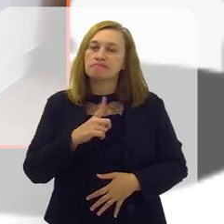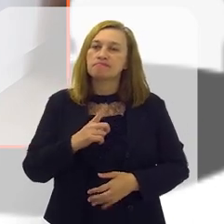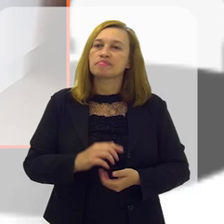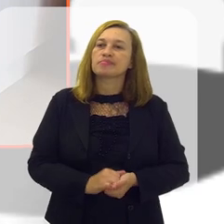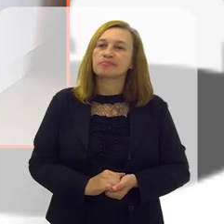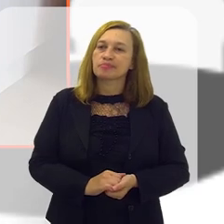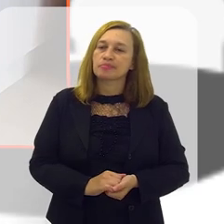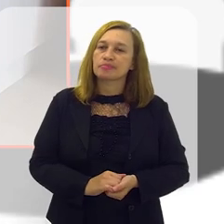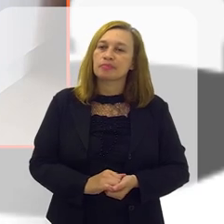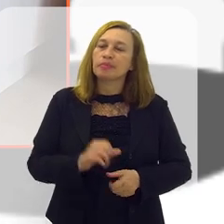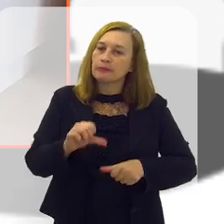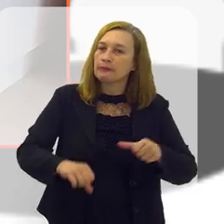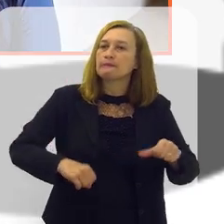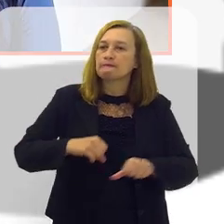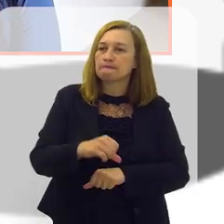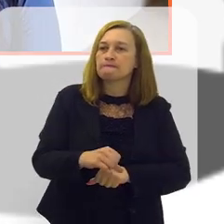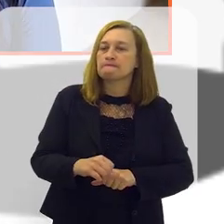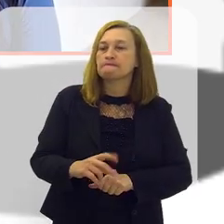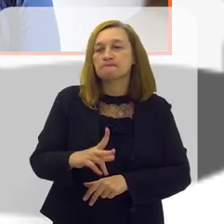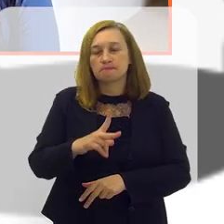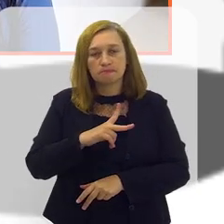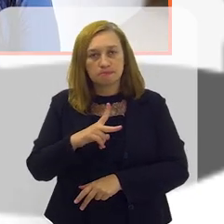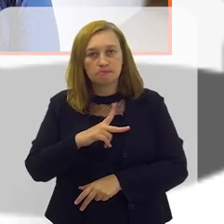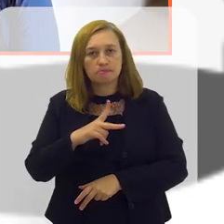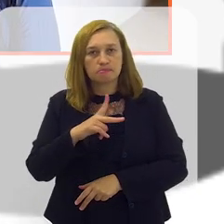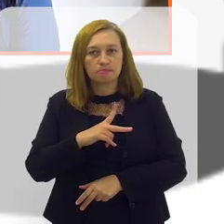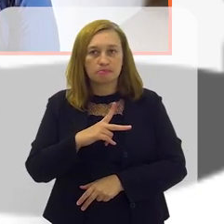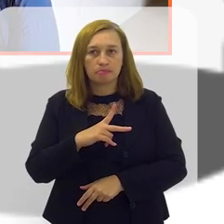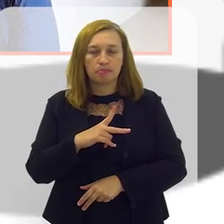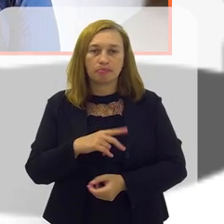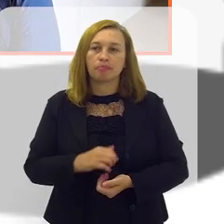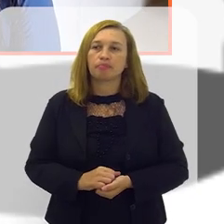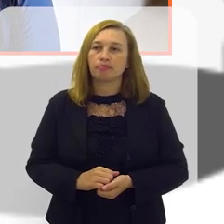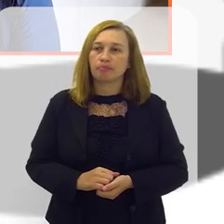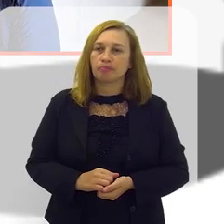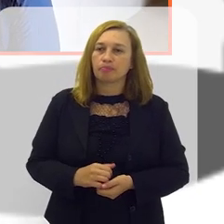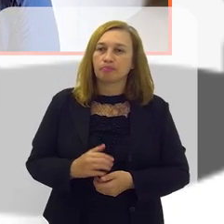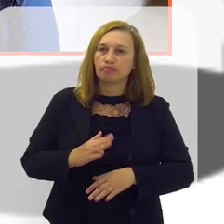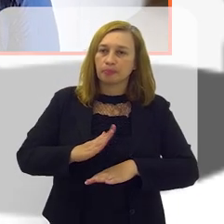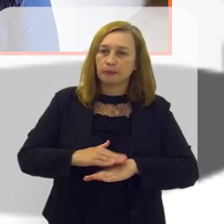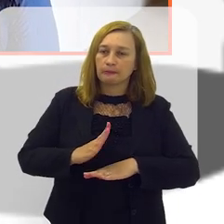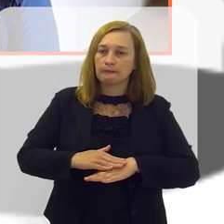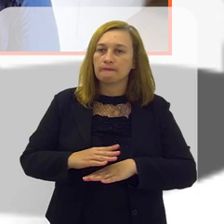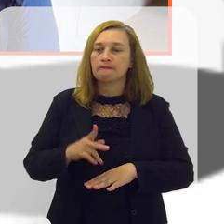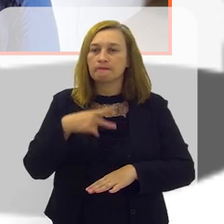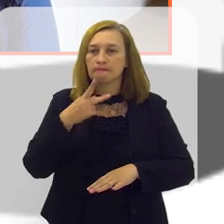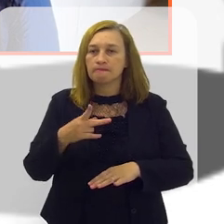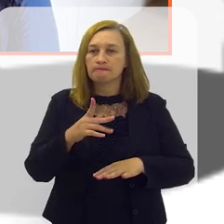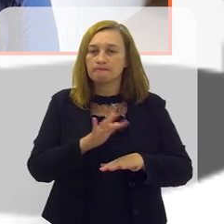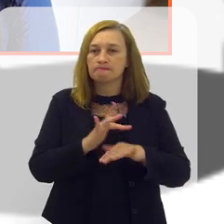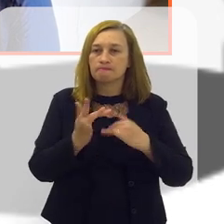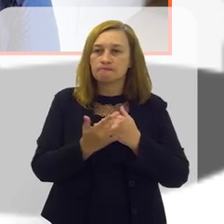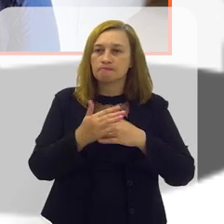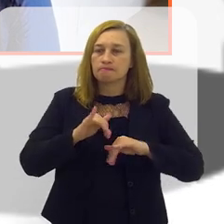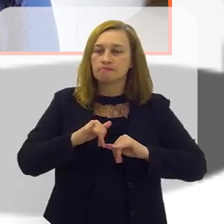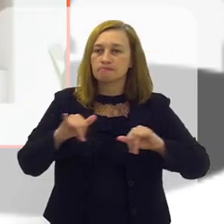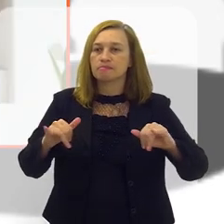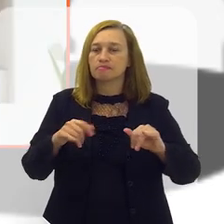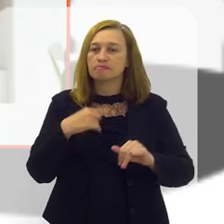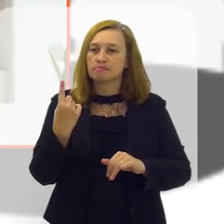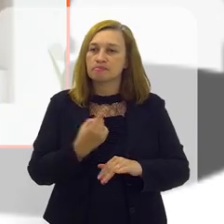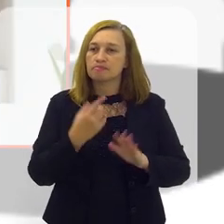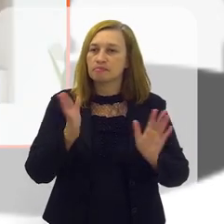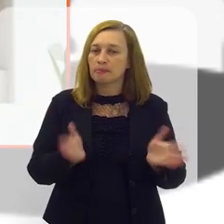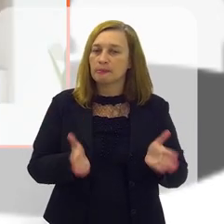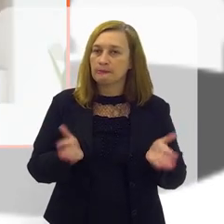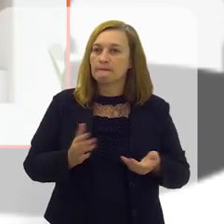essa amplitude realmente de transformação do próprio eu, né? Falando de mídia, falando de nós